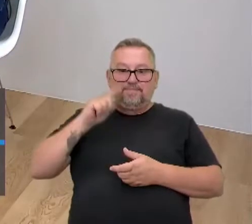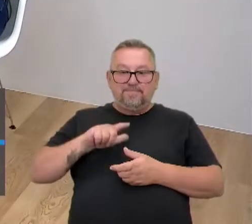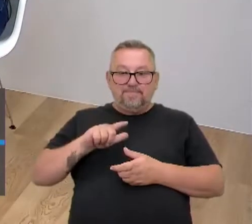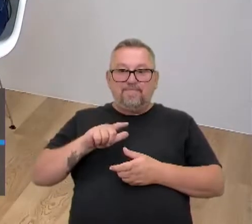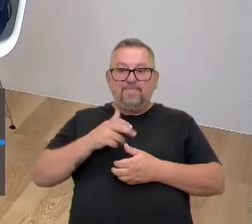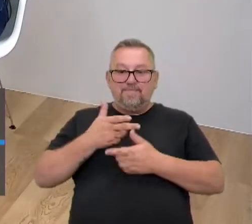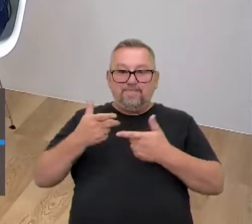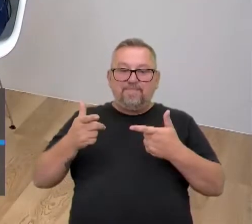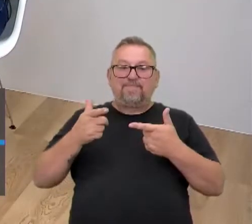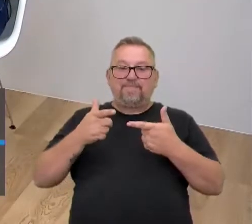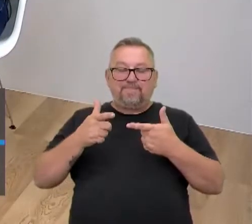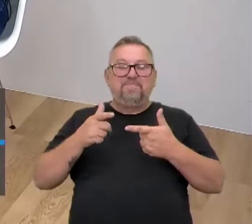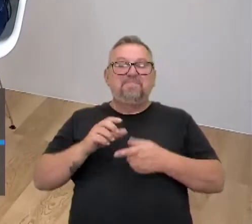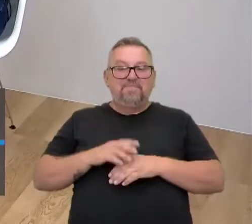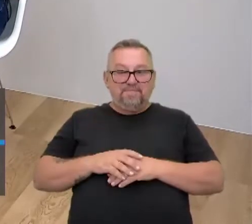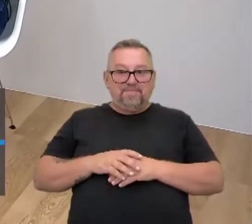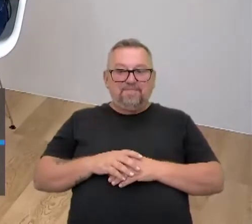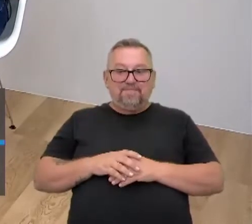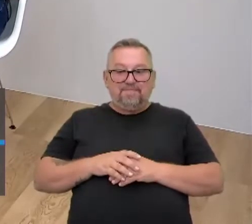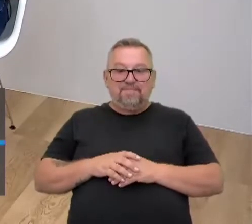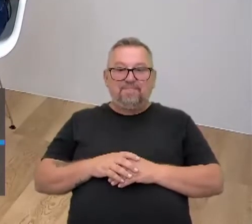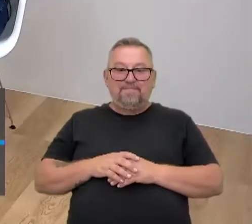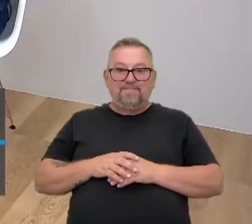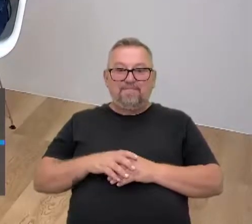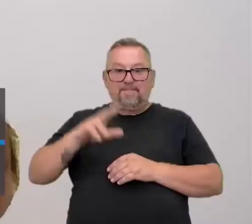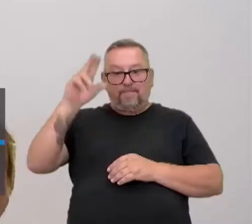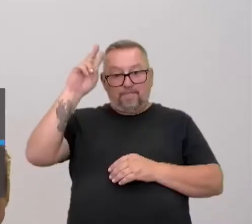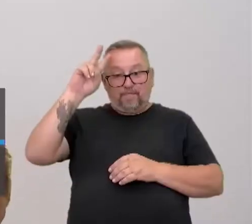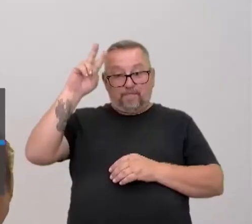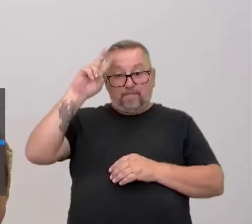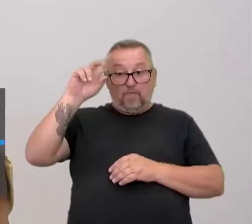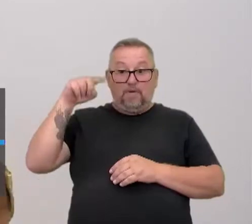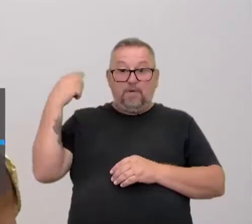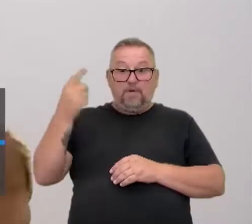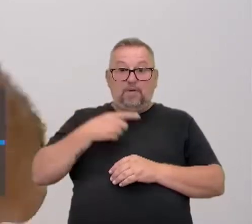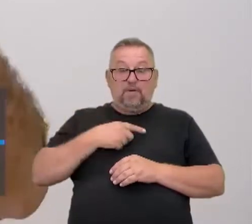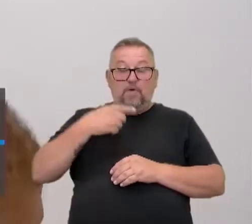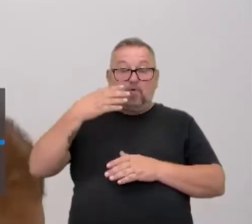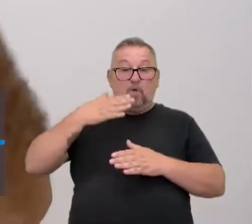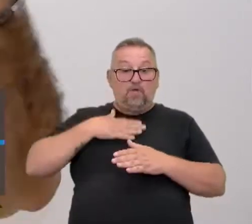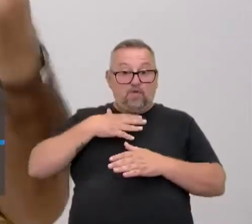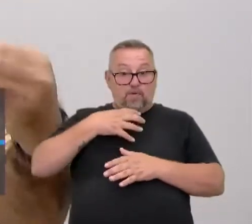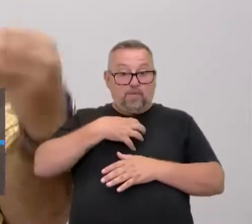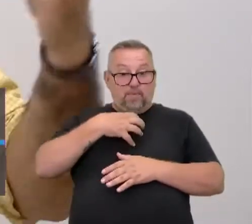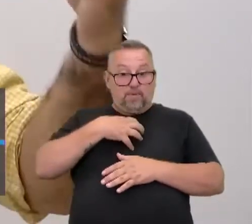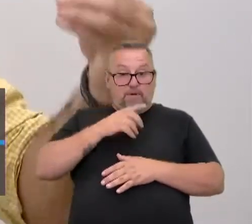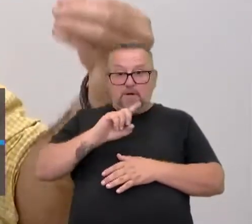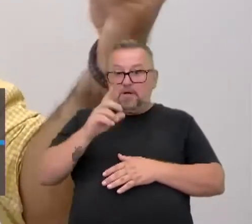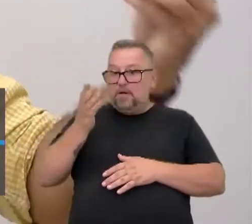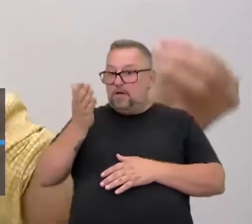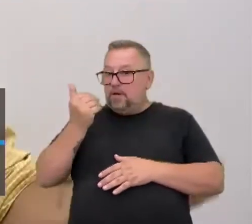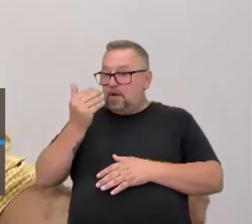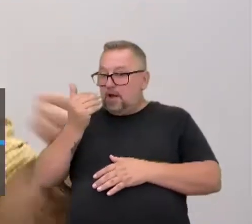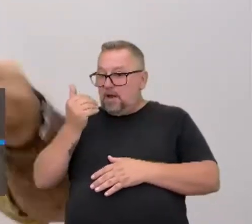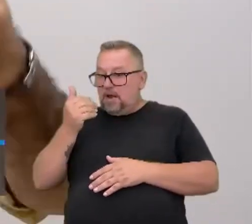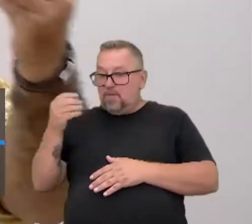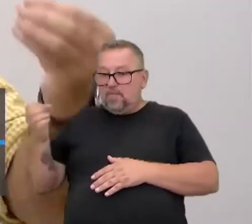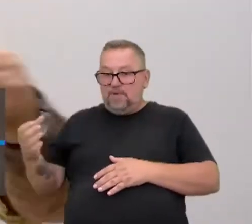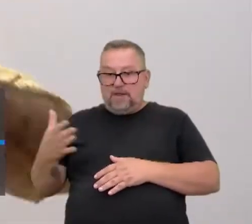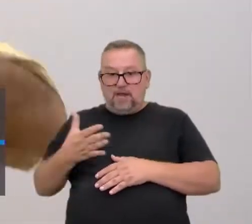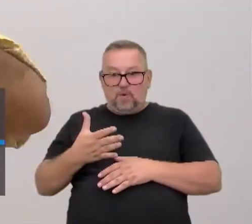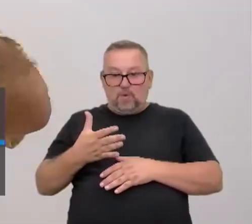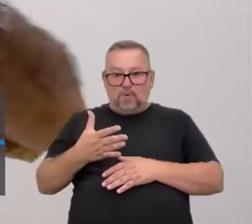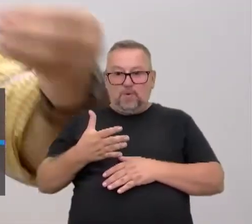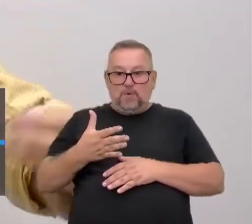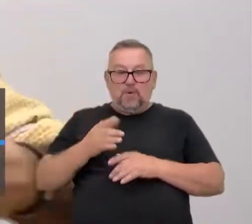queimar, né? Das calorias que a gente consegue Isso. queimar. Lembrando, o nosso biotipo não foi feito para um homem contemporâneo. Ele não